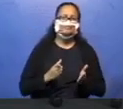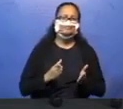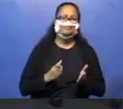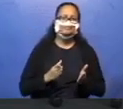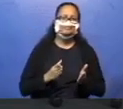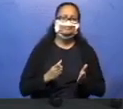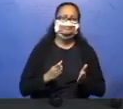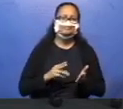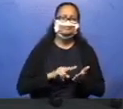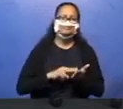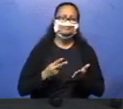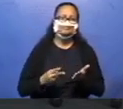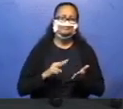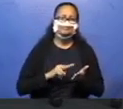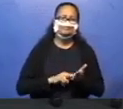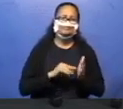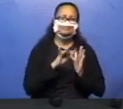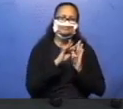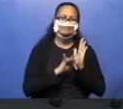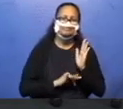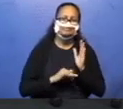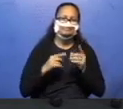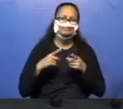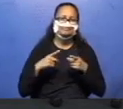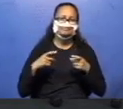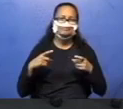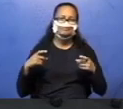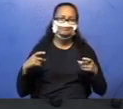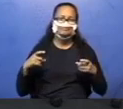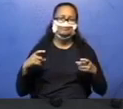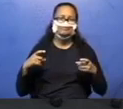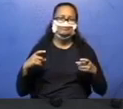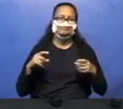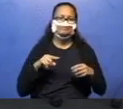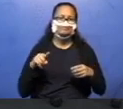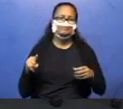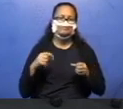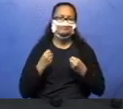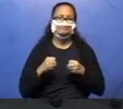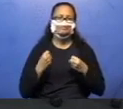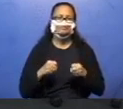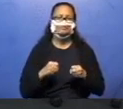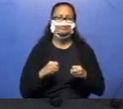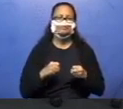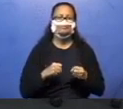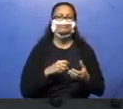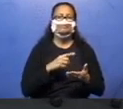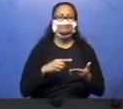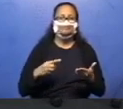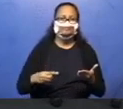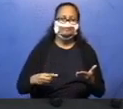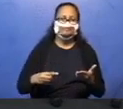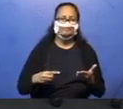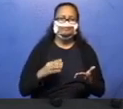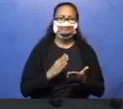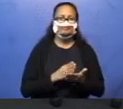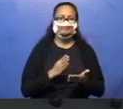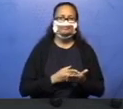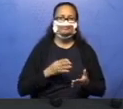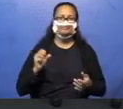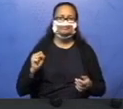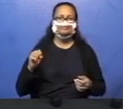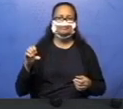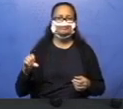interpretação de texto científico. Para isso, você vai precisar da apostila de língua portuguesa na página